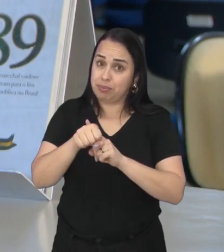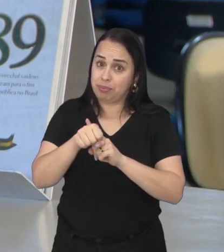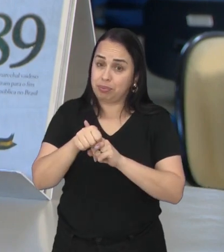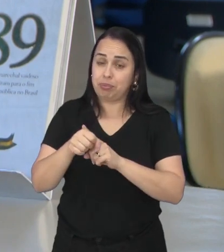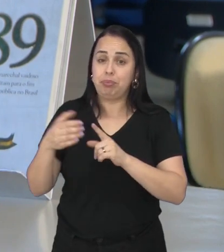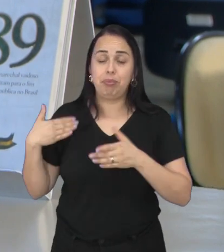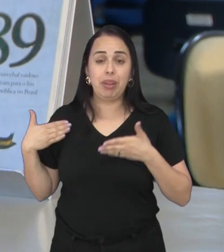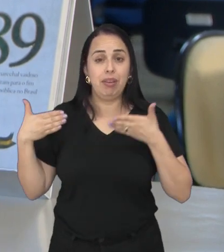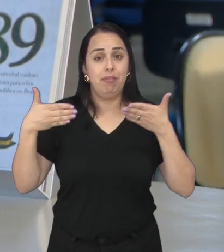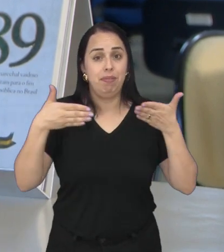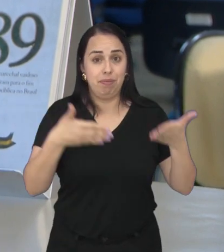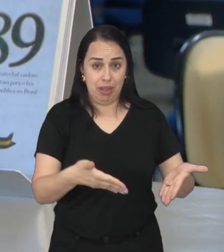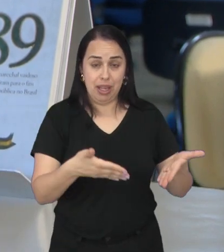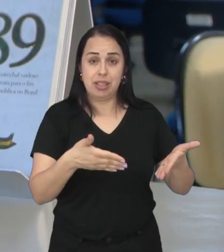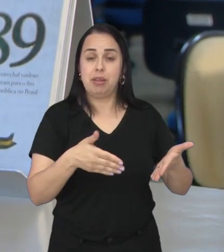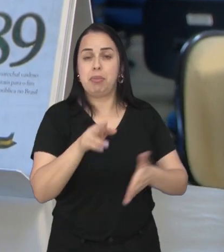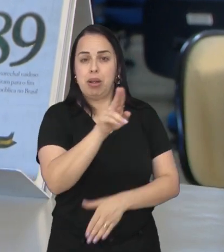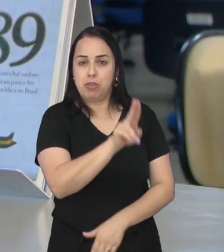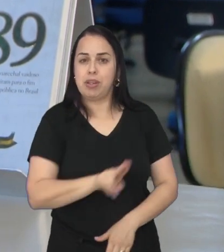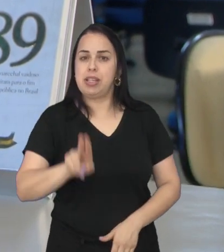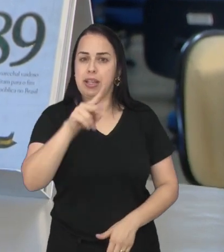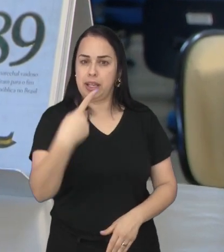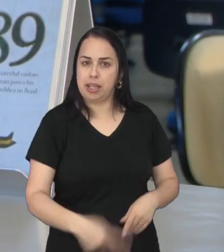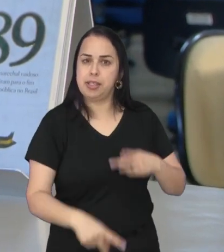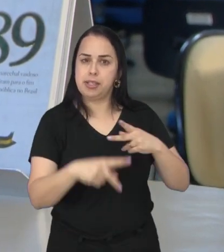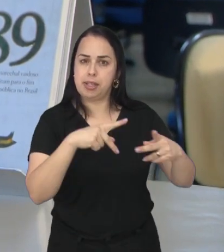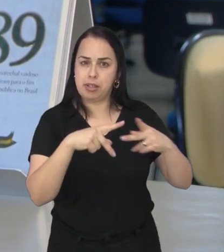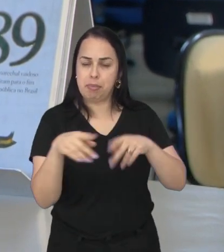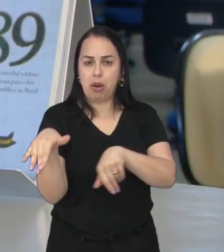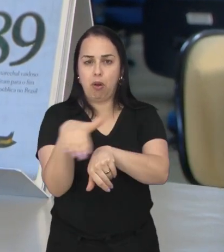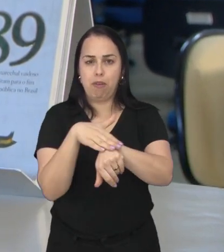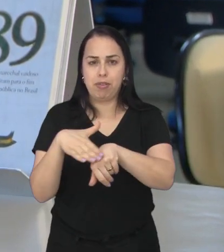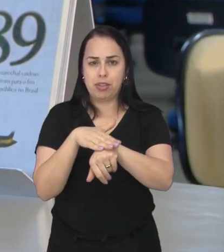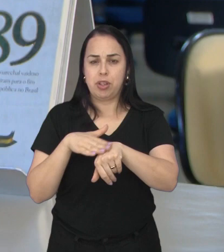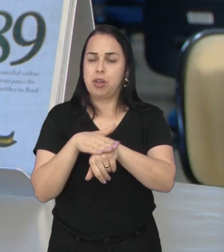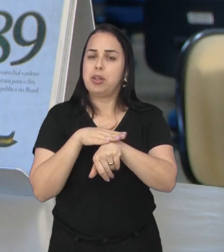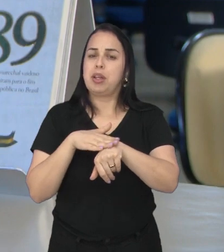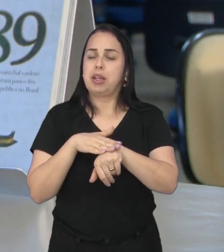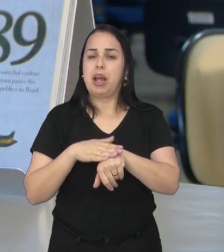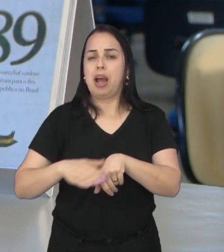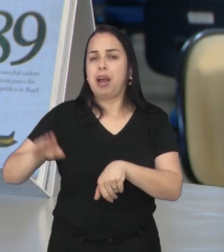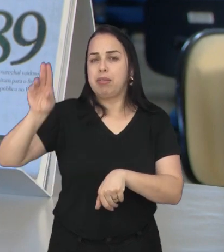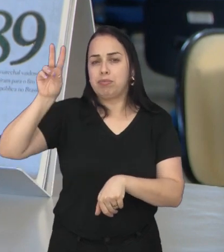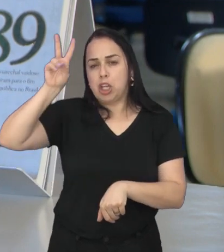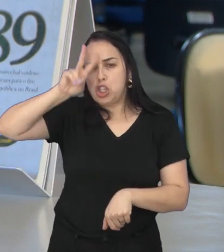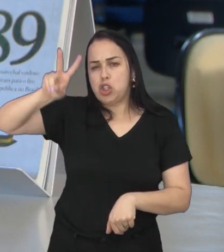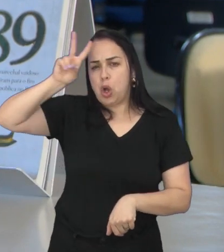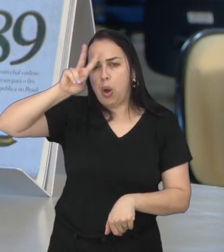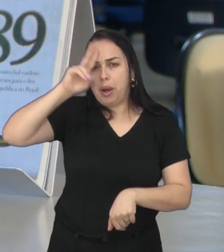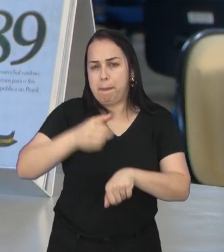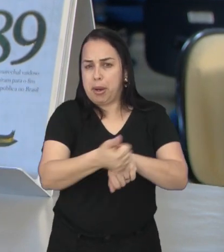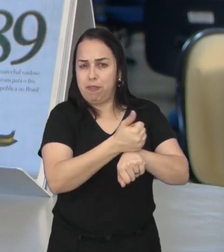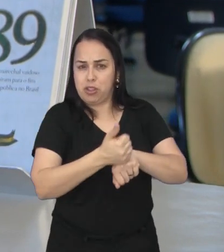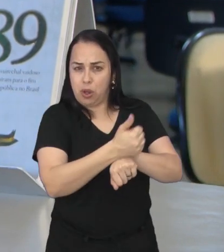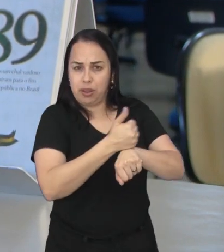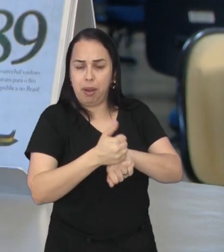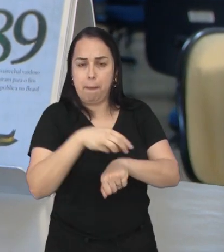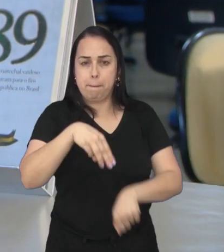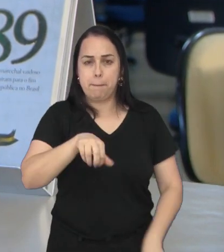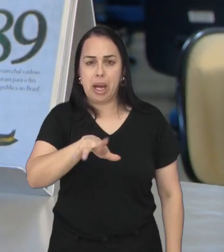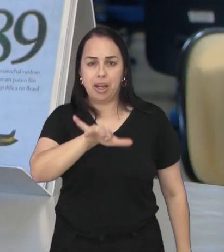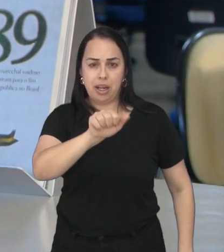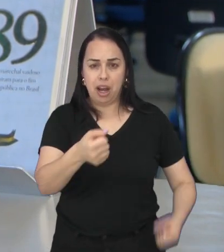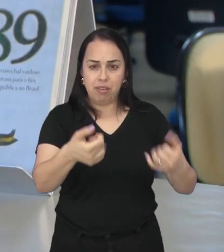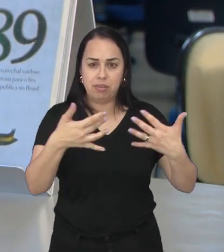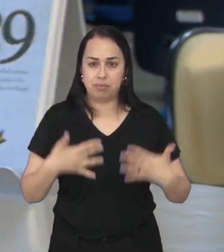A gente veio até uma universidade aqui de São José dos Campos para conversar com a doutora em História, Maria Papali, que